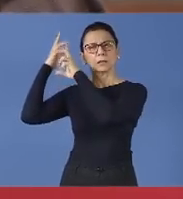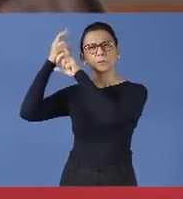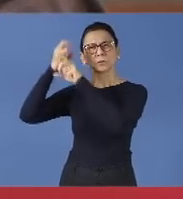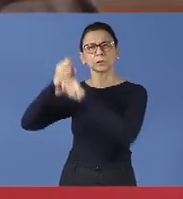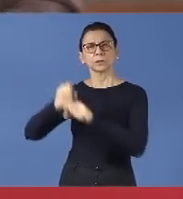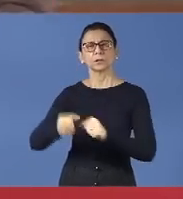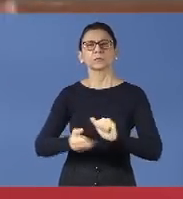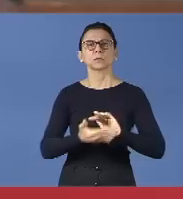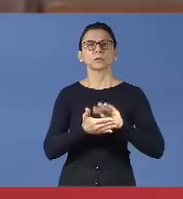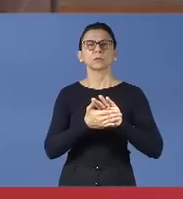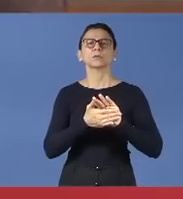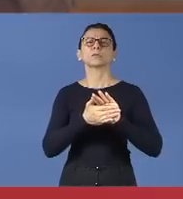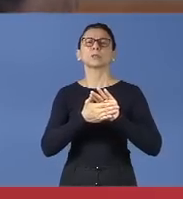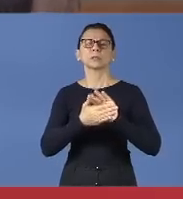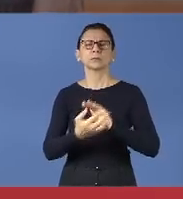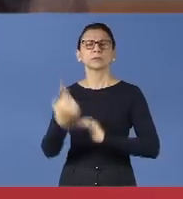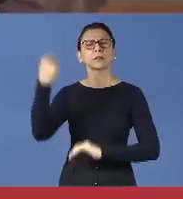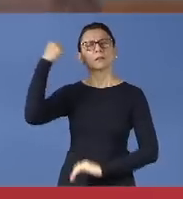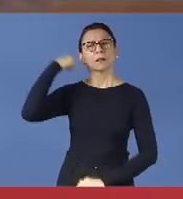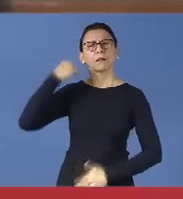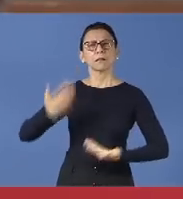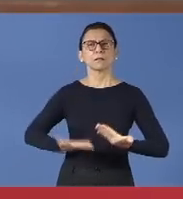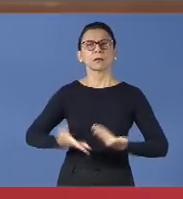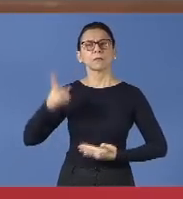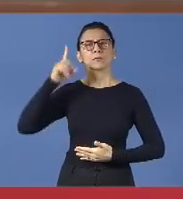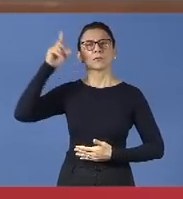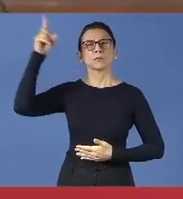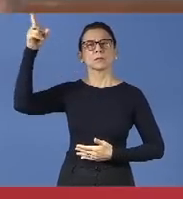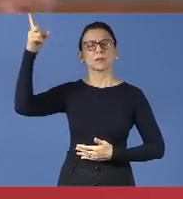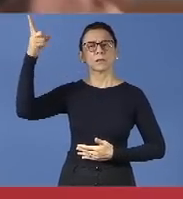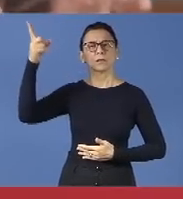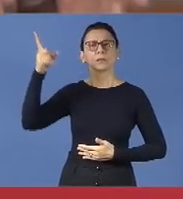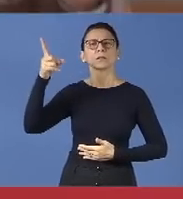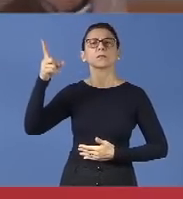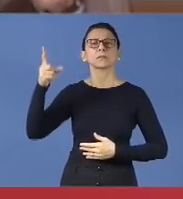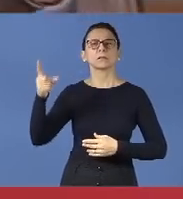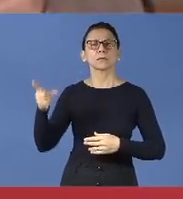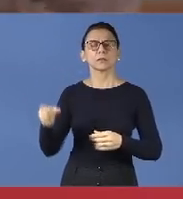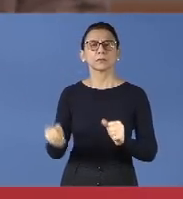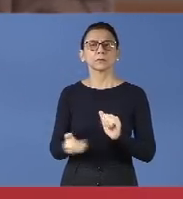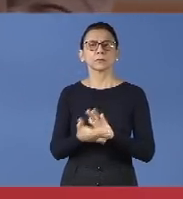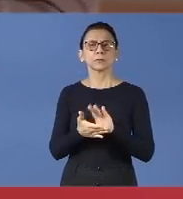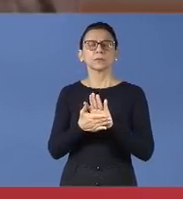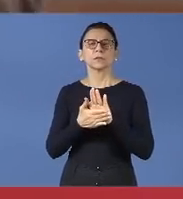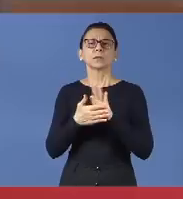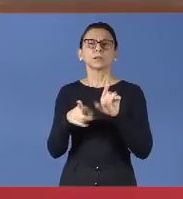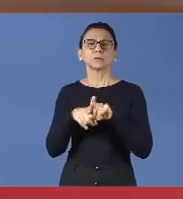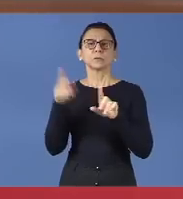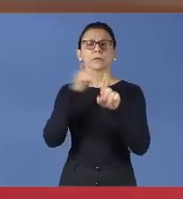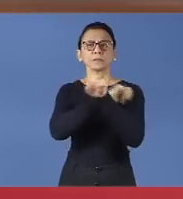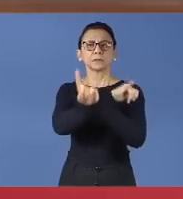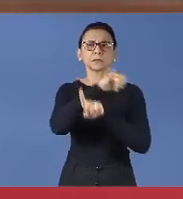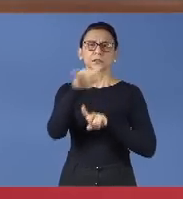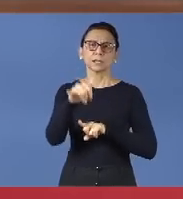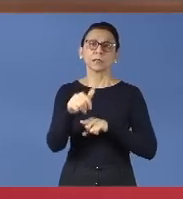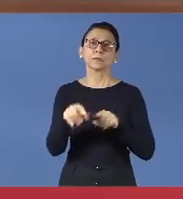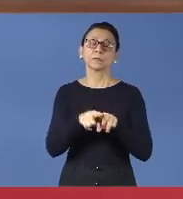servos de Deus que viveram, que profetizaram, e cantamos tantos louvores, estávamos mostrando,